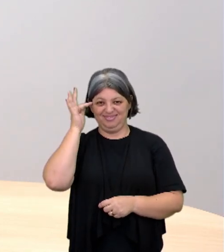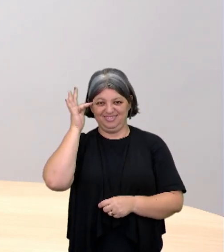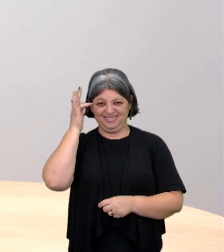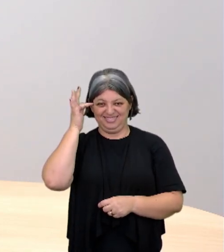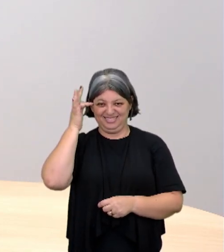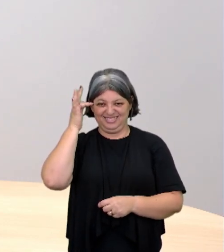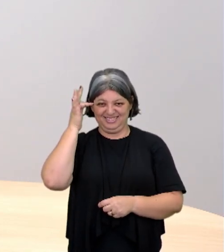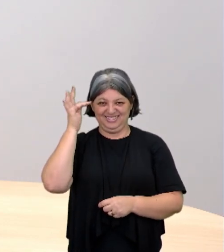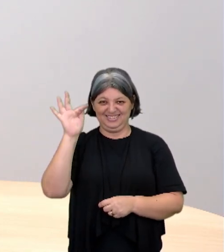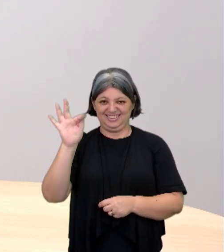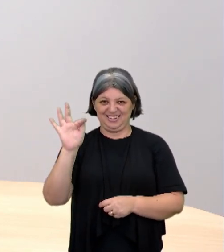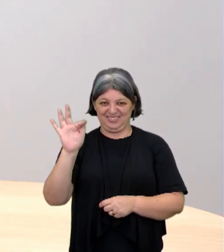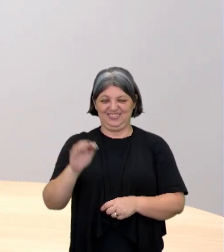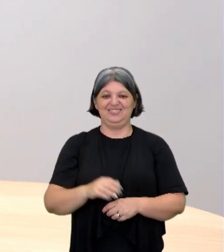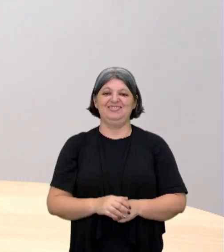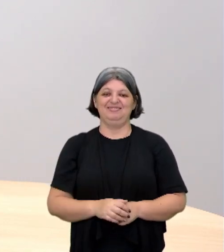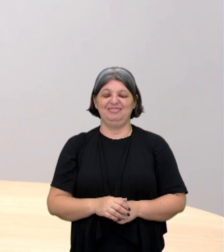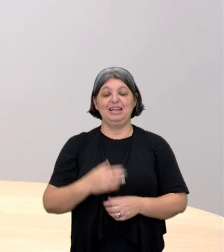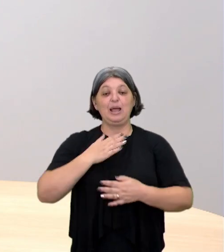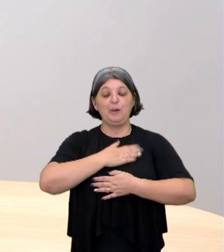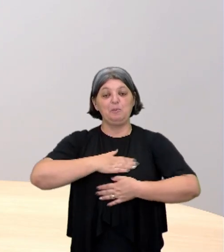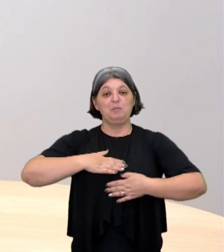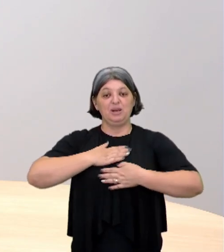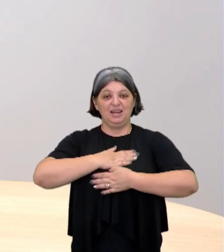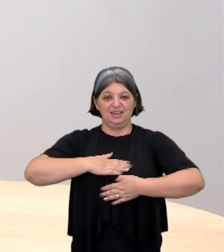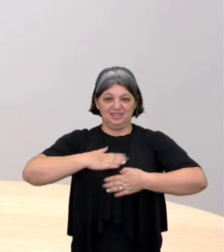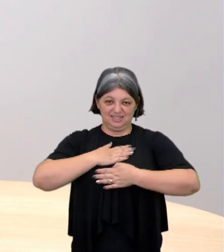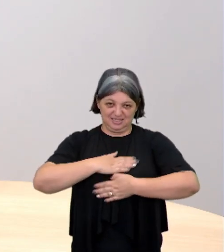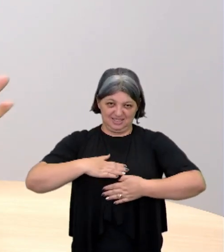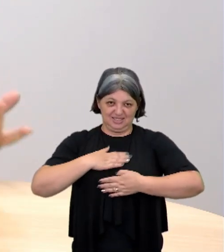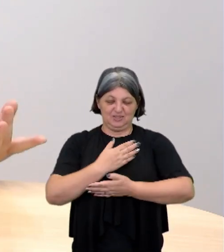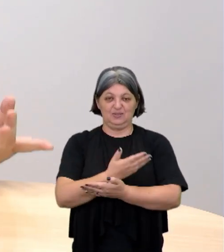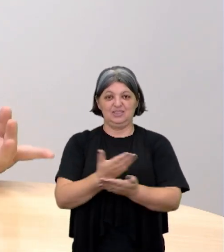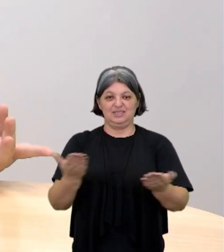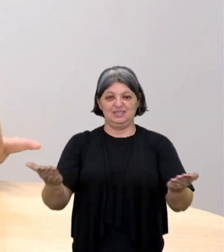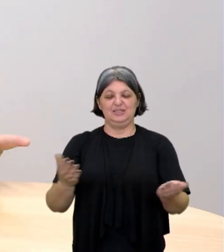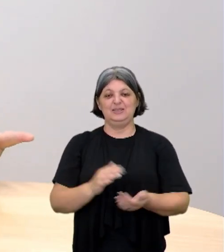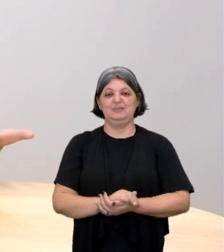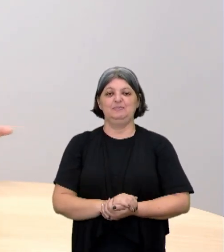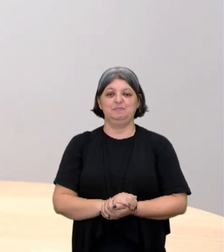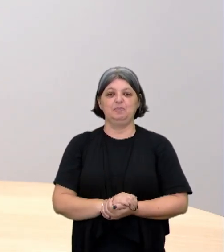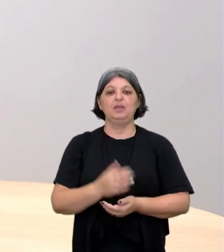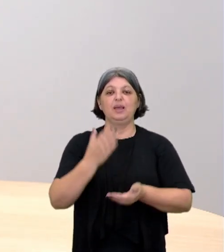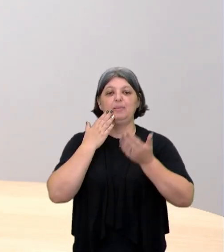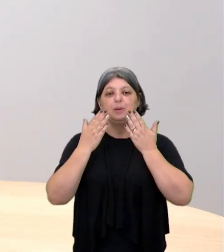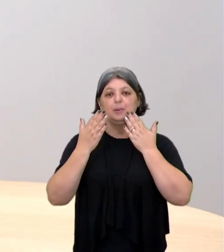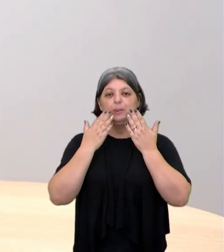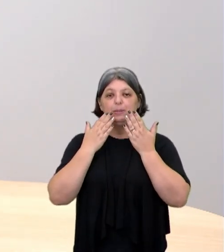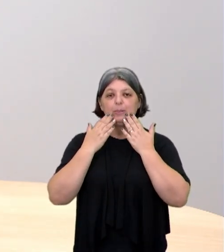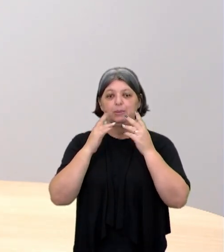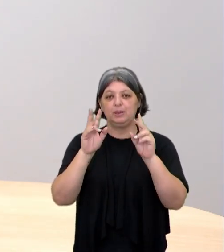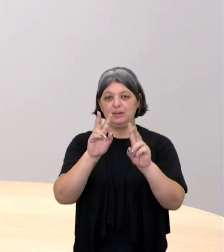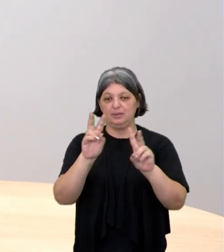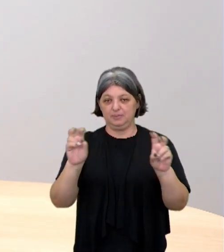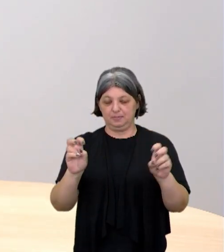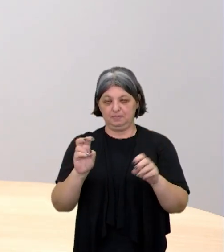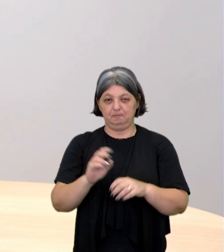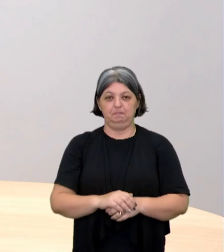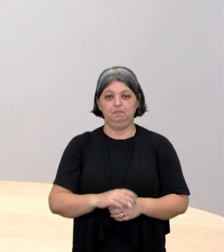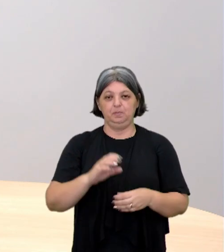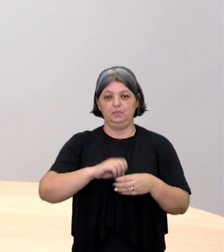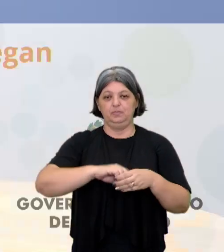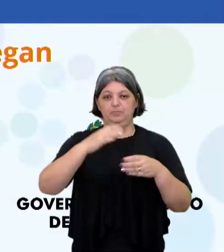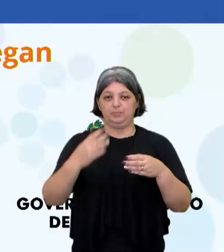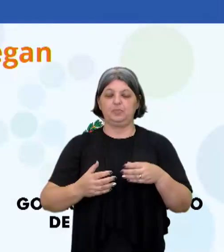E é um grande prazer estar com todas e todos vocês para conversar sobre o nosso componente